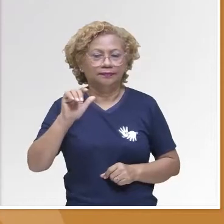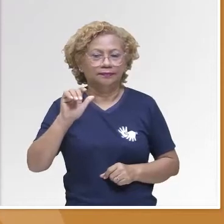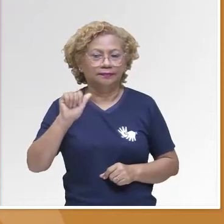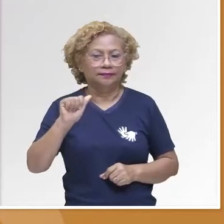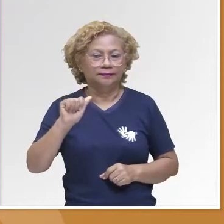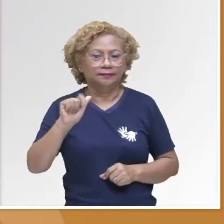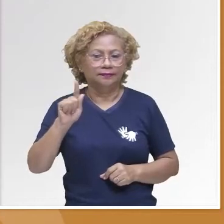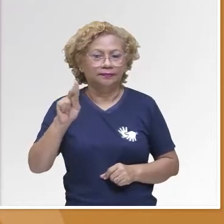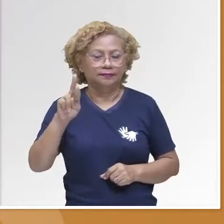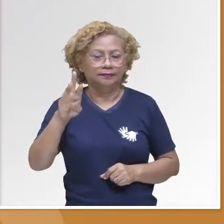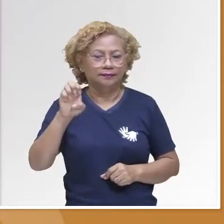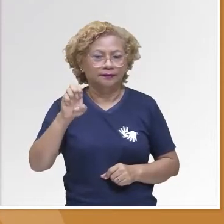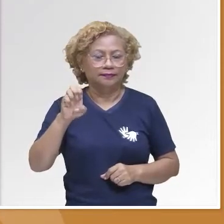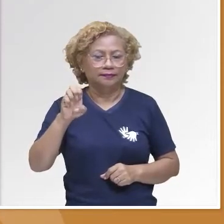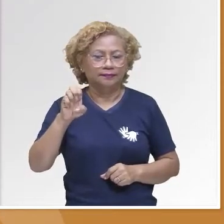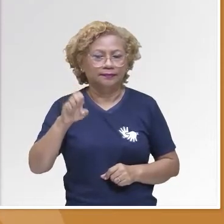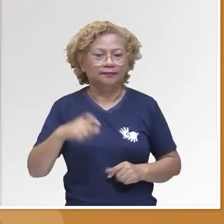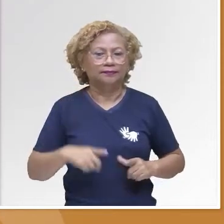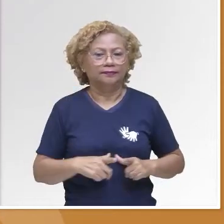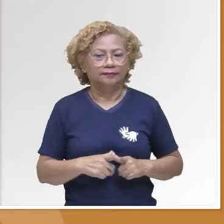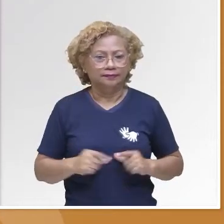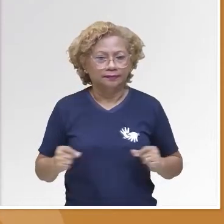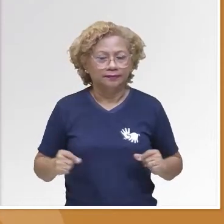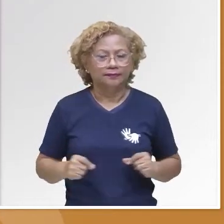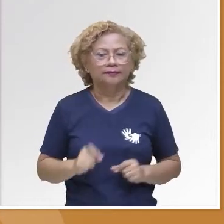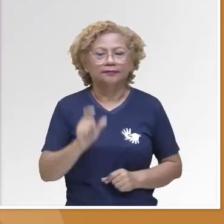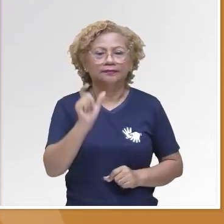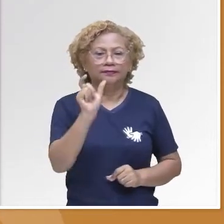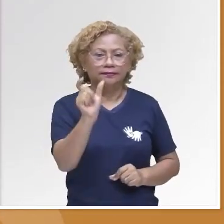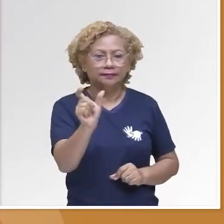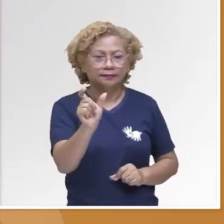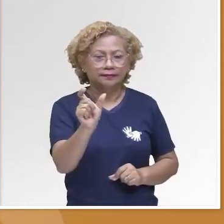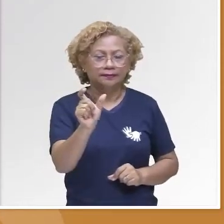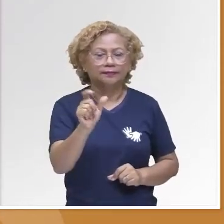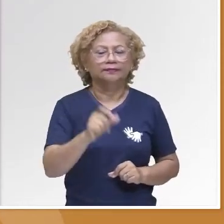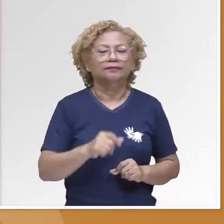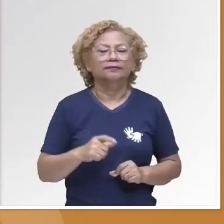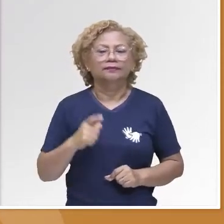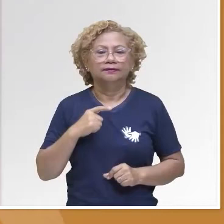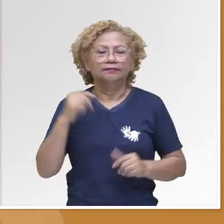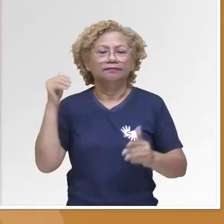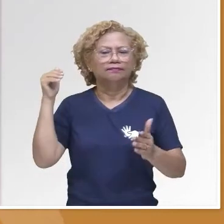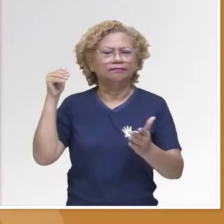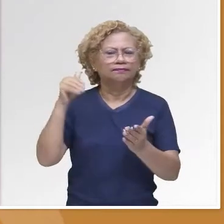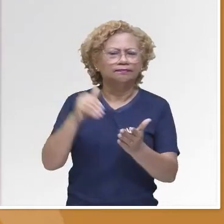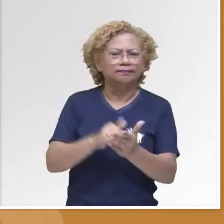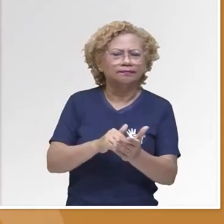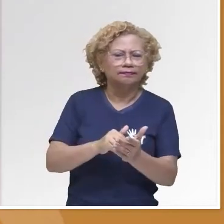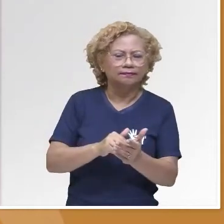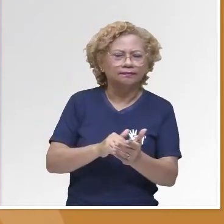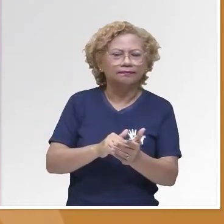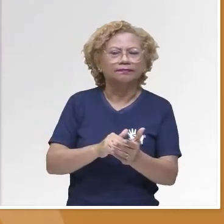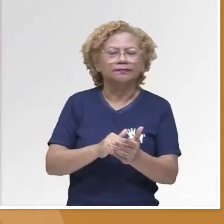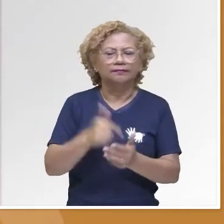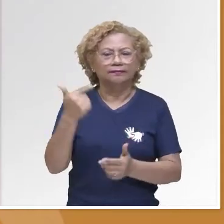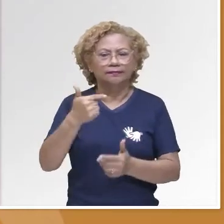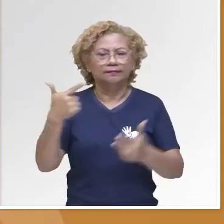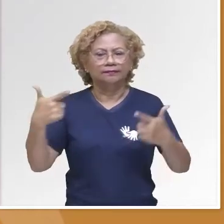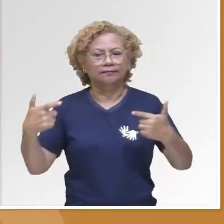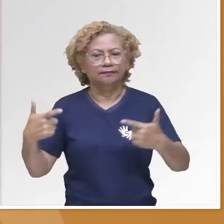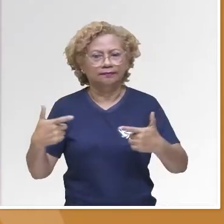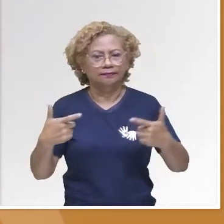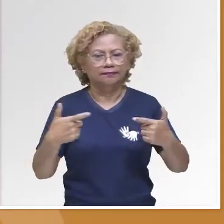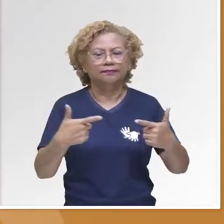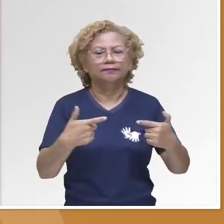só, esse termo de milagre japonês, né, ele surgiu aí ao final da Segunda Guerra